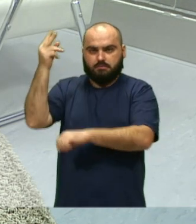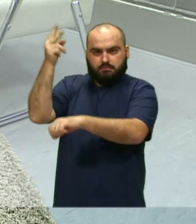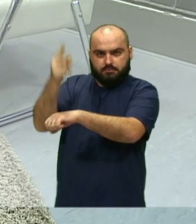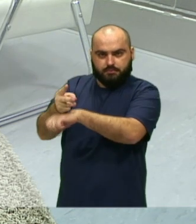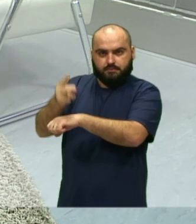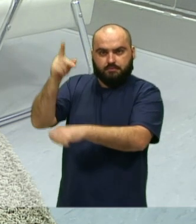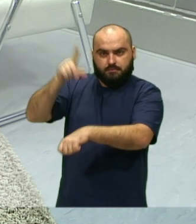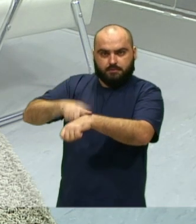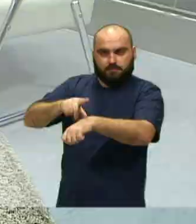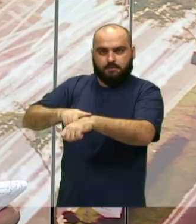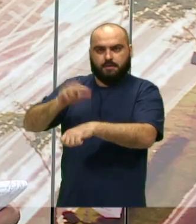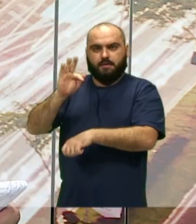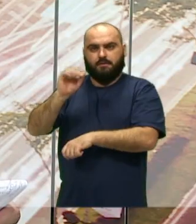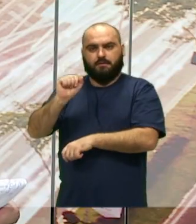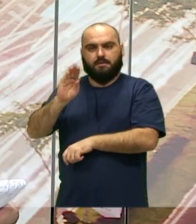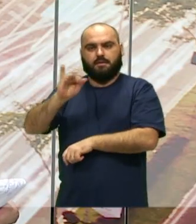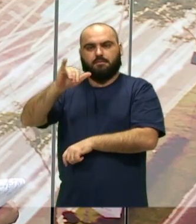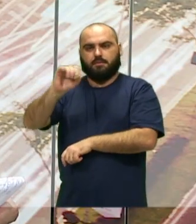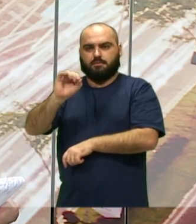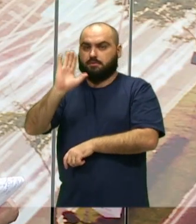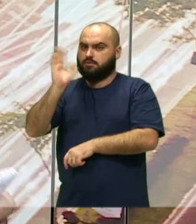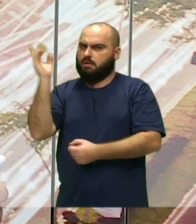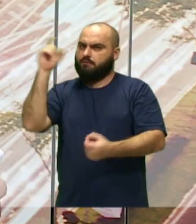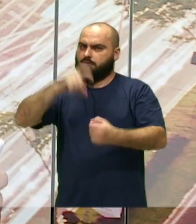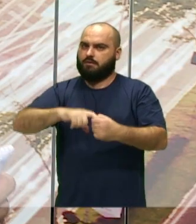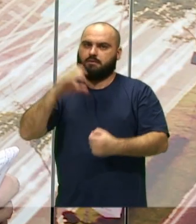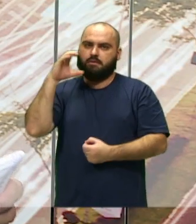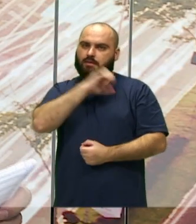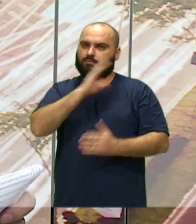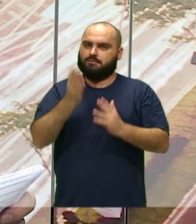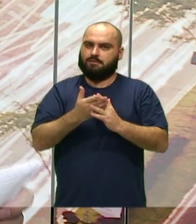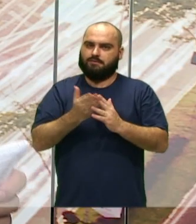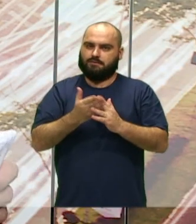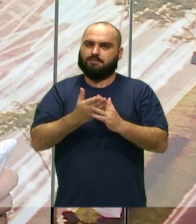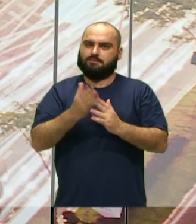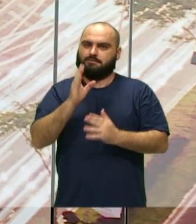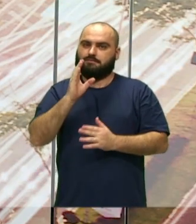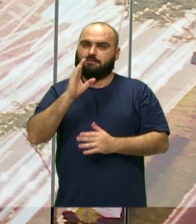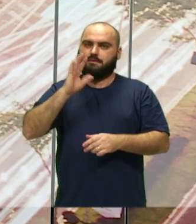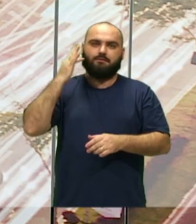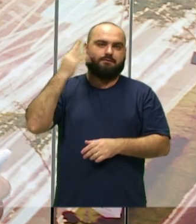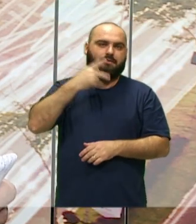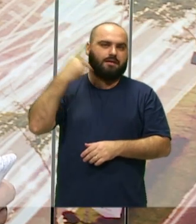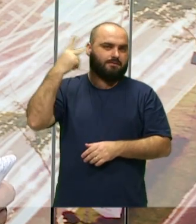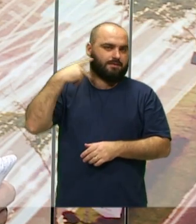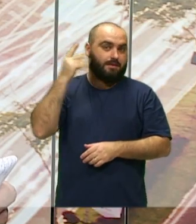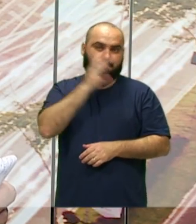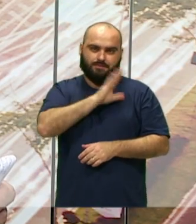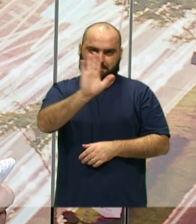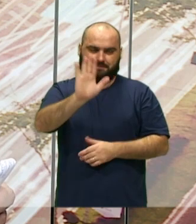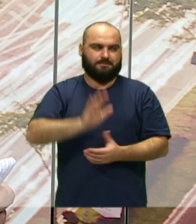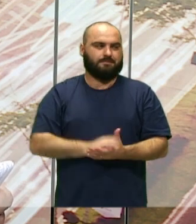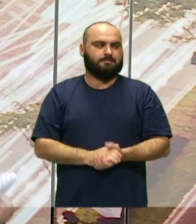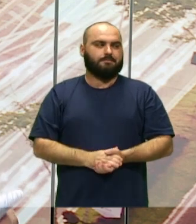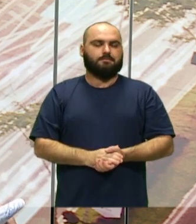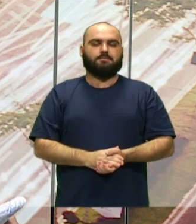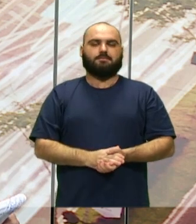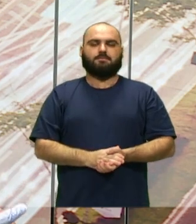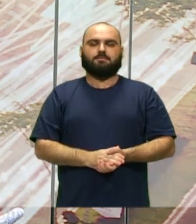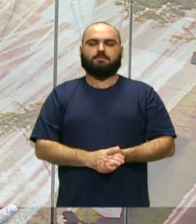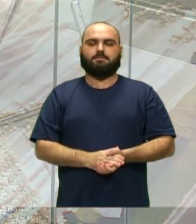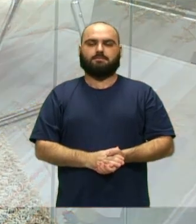da época, o Fábio da Veiga. Nós vamos para um rápido intervalo, voltamos em seguida com o Fala Vereador. Até mais.